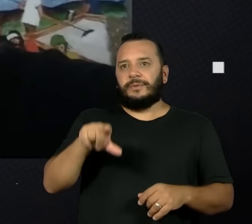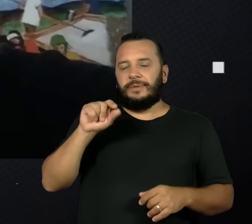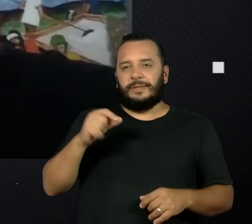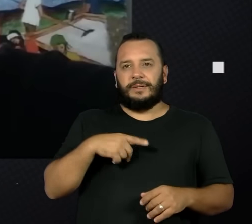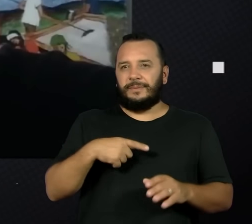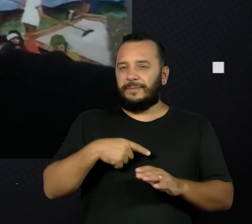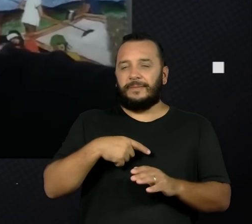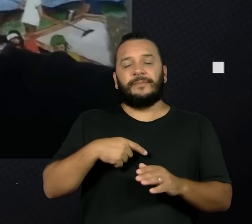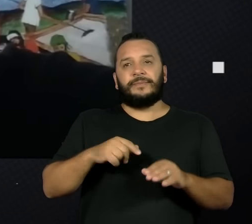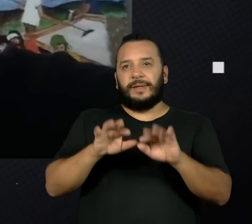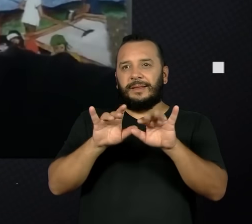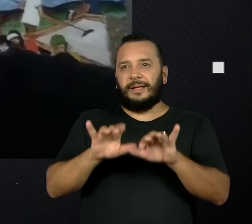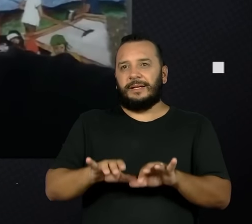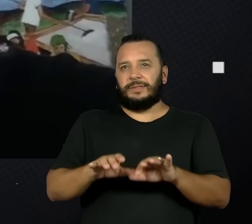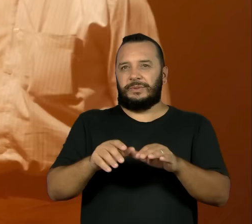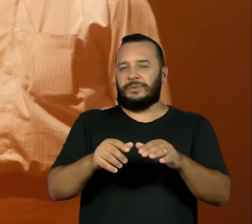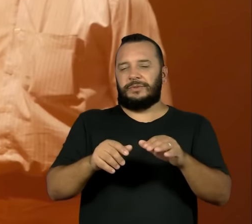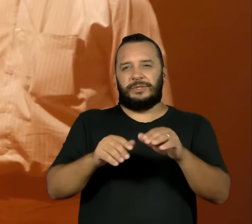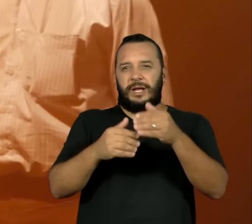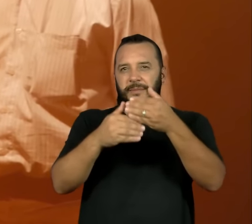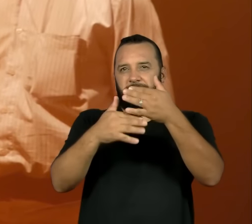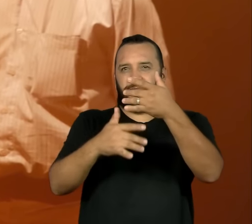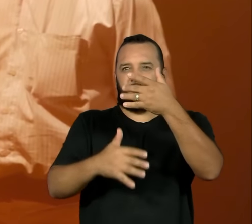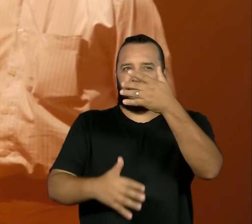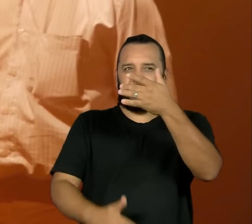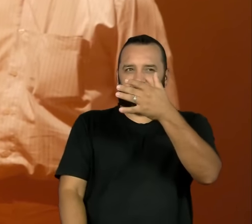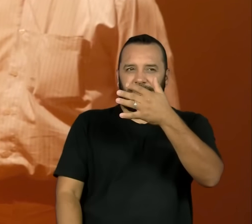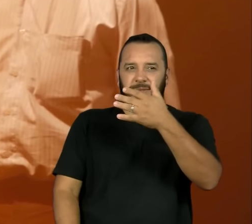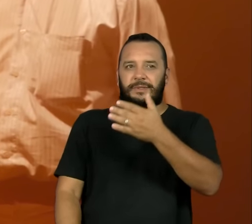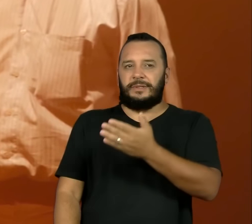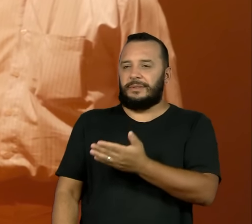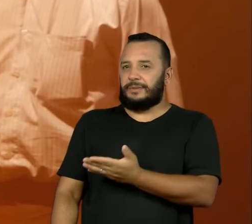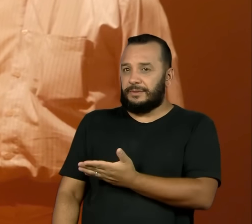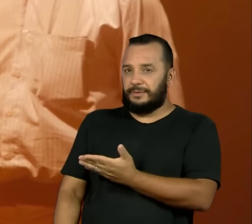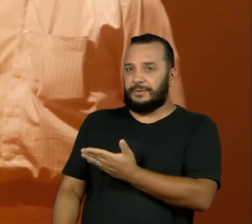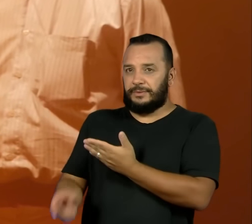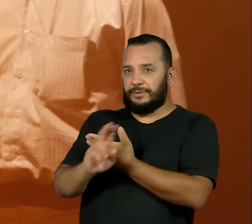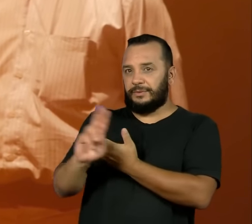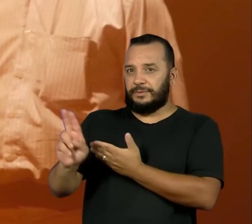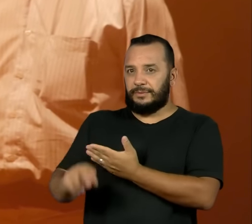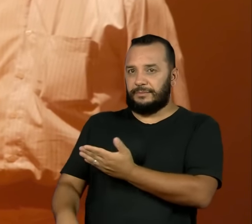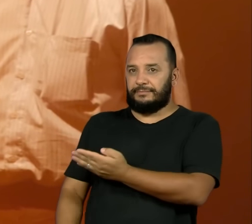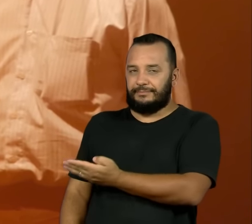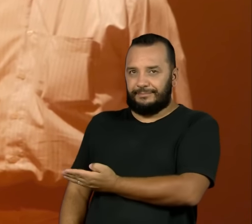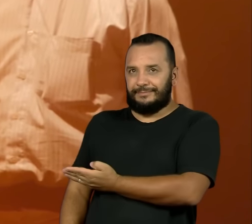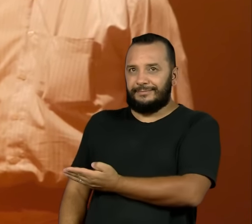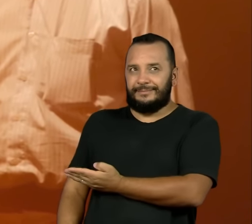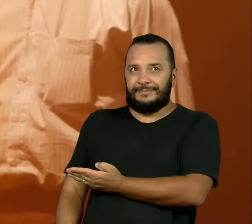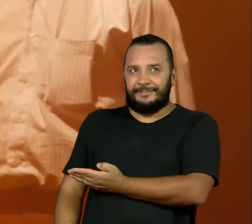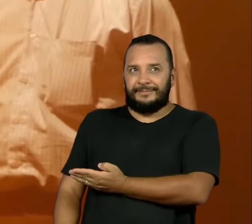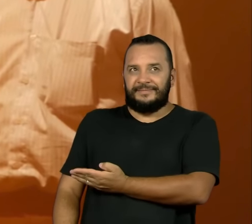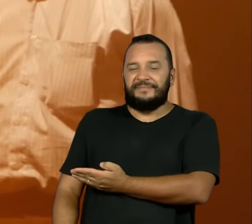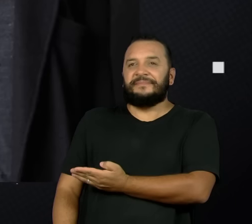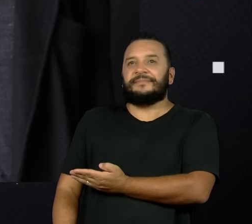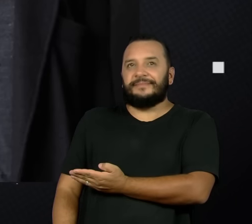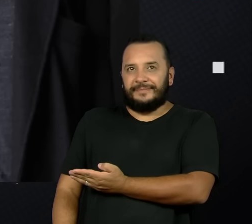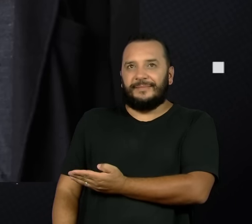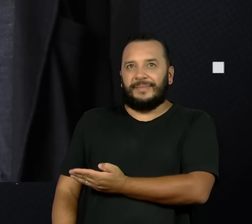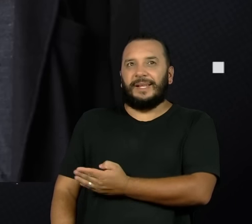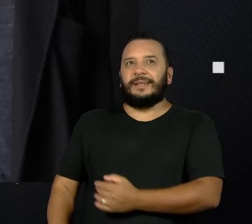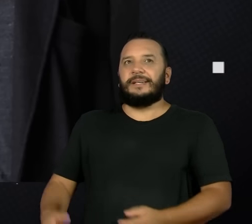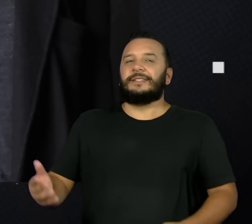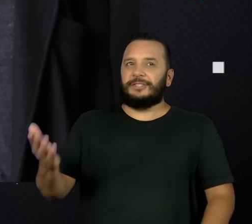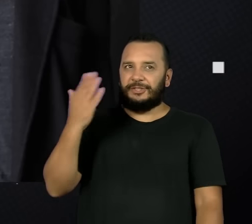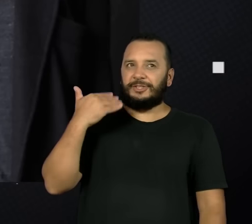macart de set Limited que nós traduzimos para o expresso do Por do Sol nos chamou Guilherme